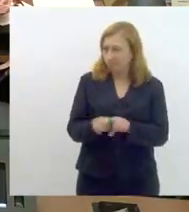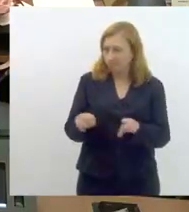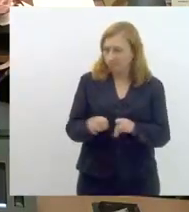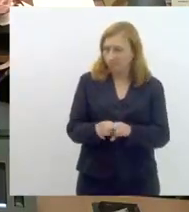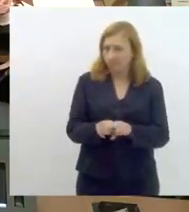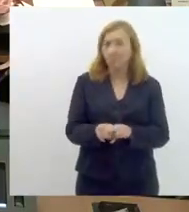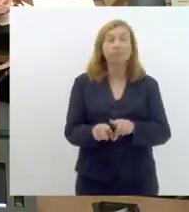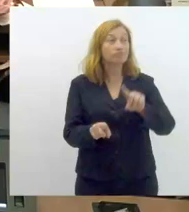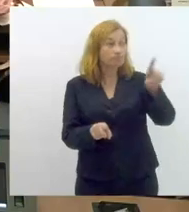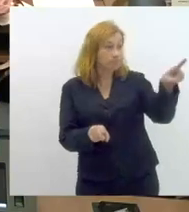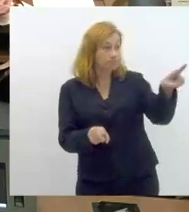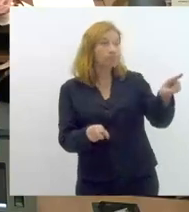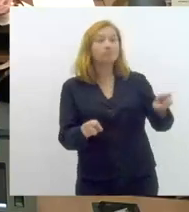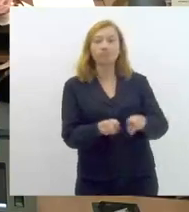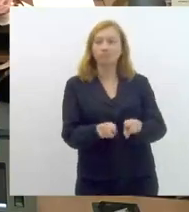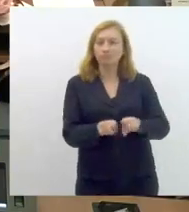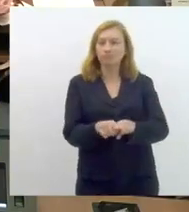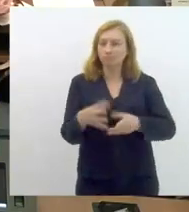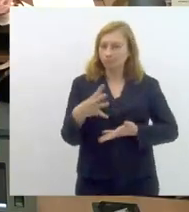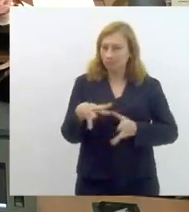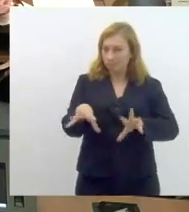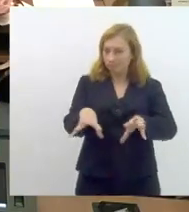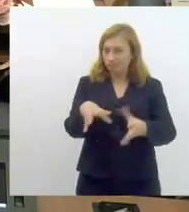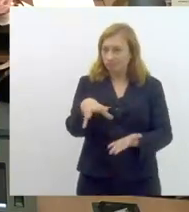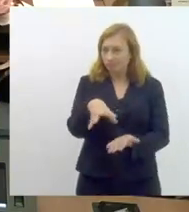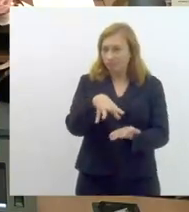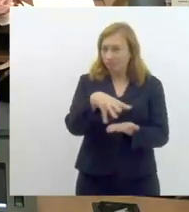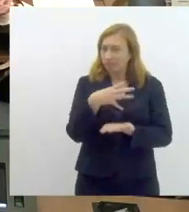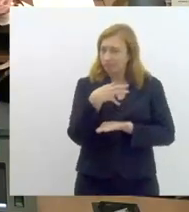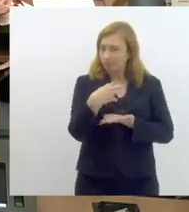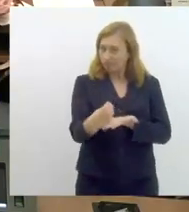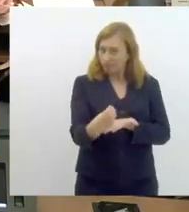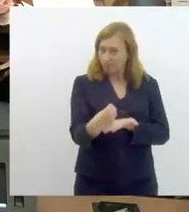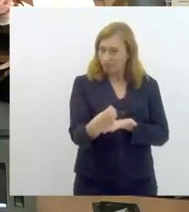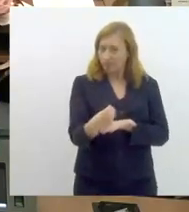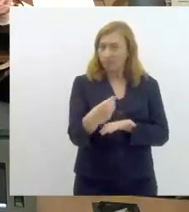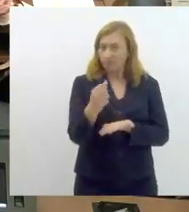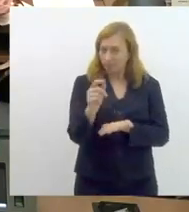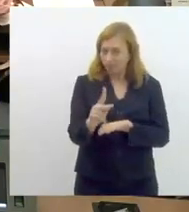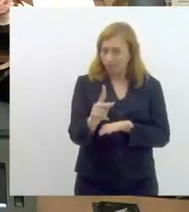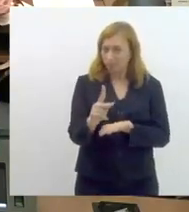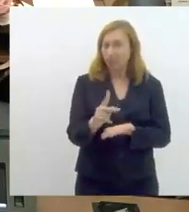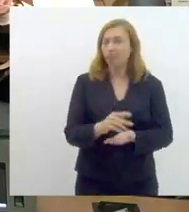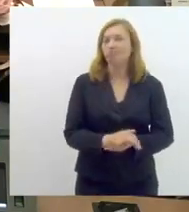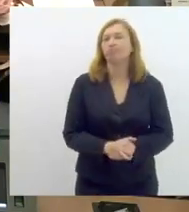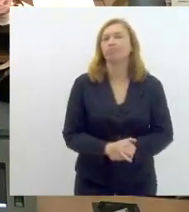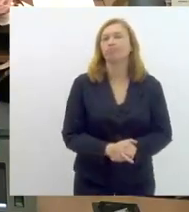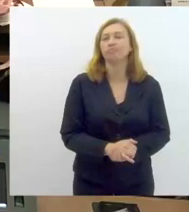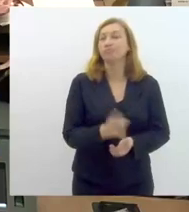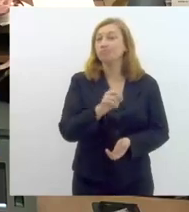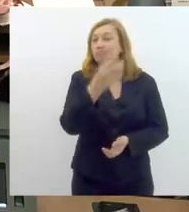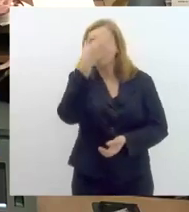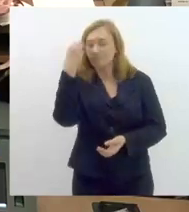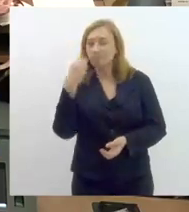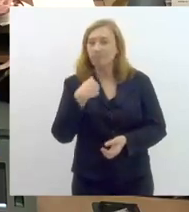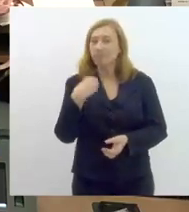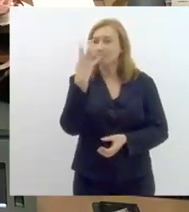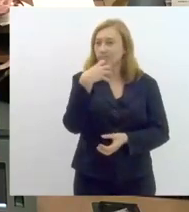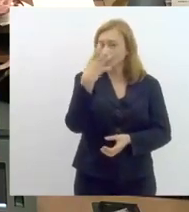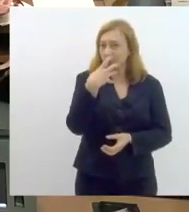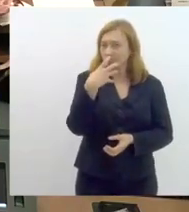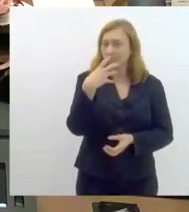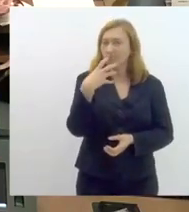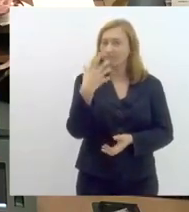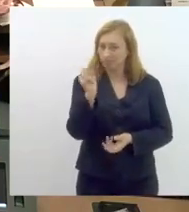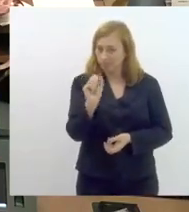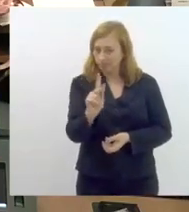lado, vocês desse lado aí, vamos todos juntos. Eu, a dinâmica. E não se esqueçam que eu vou cantar uma música,